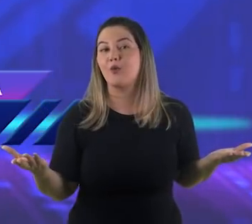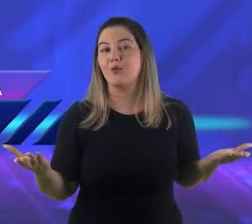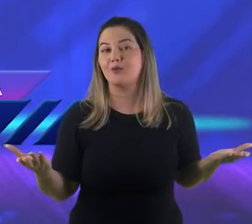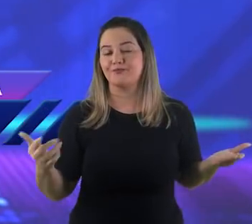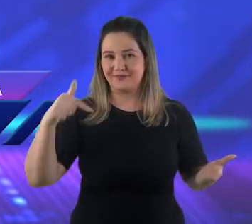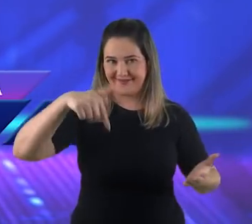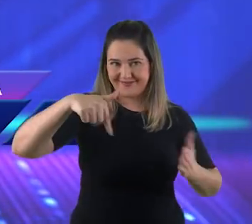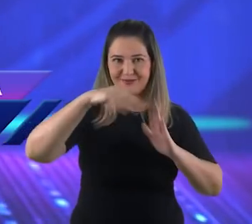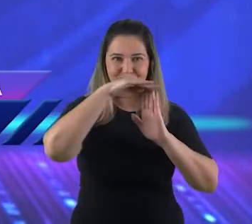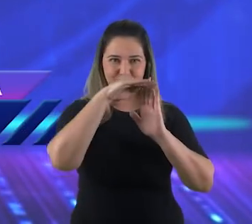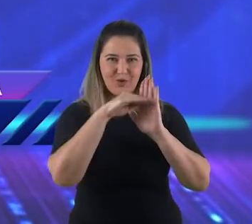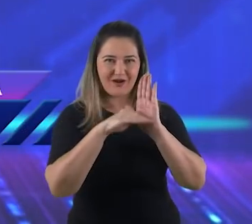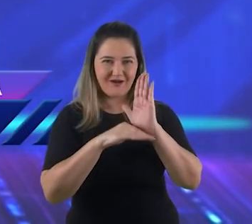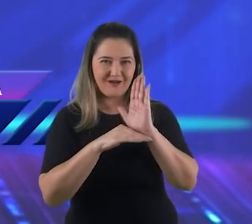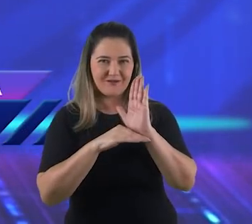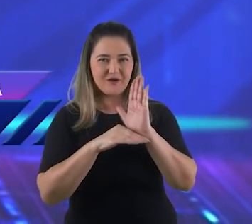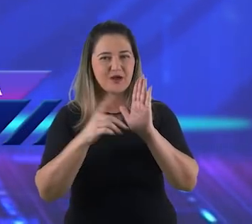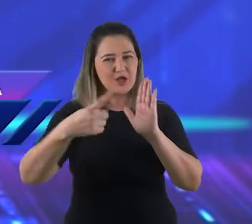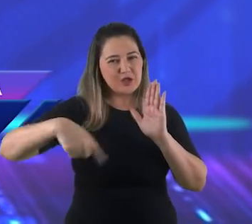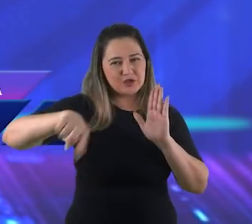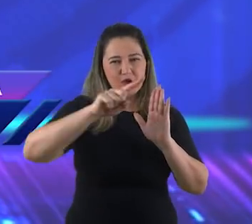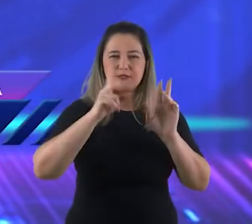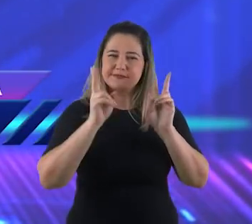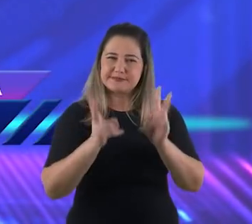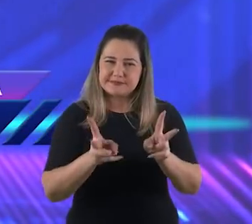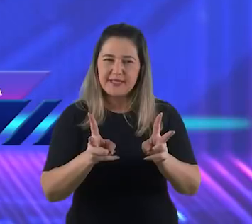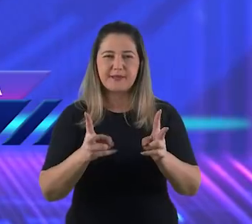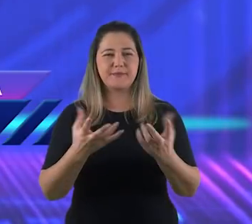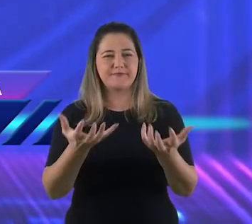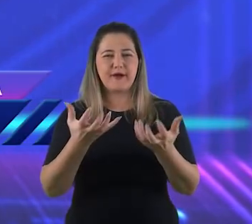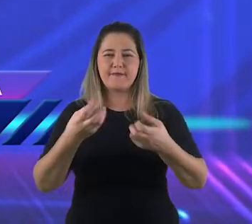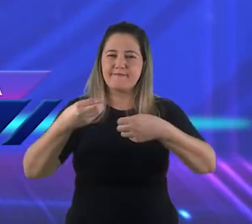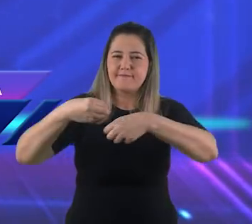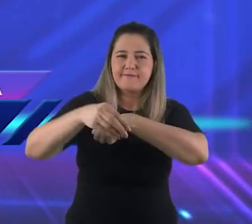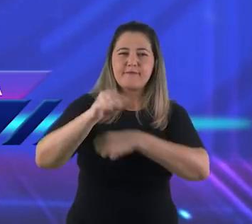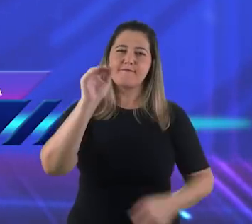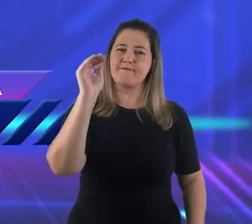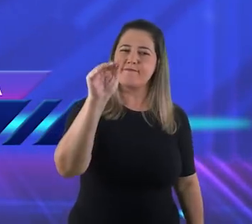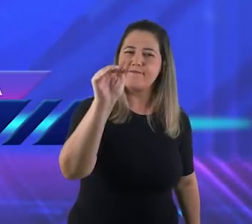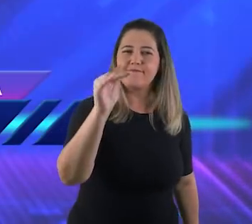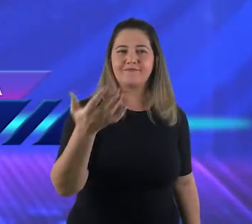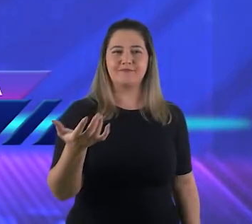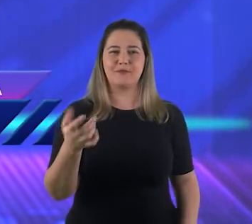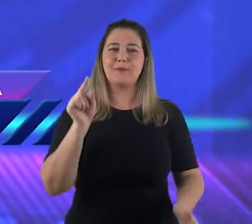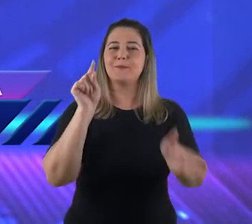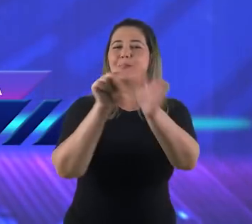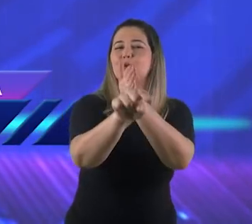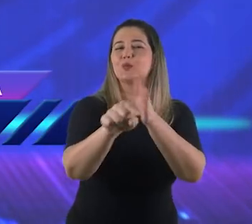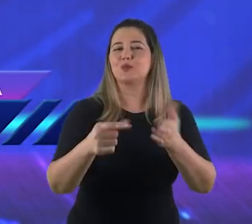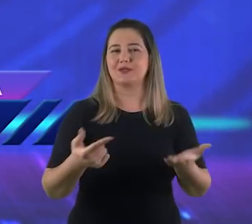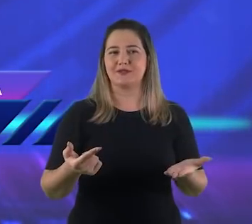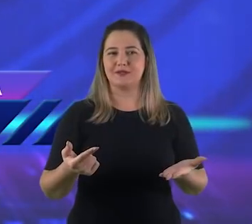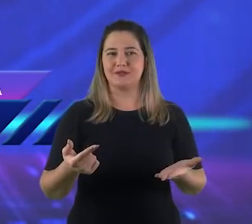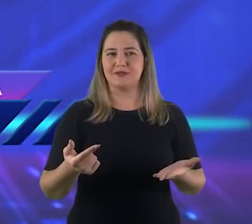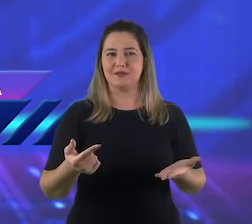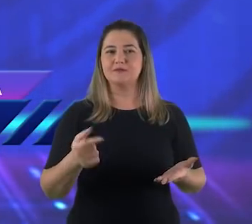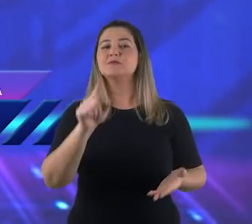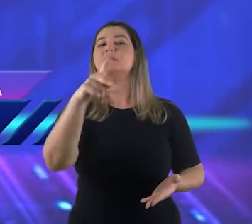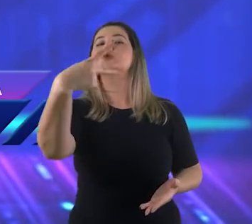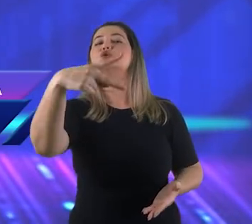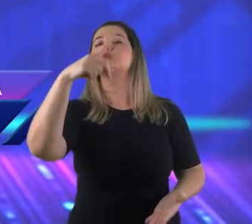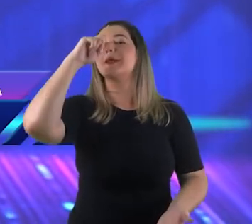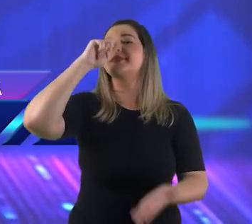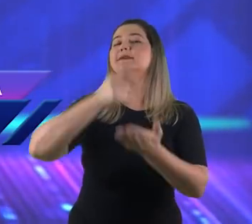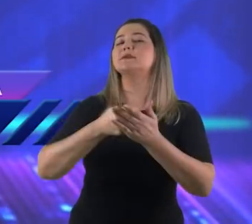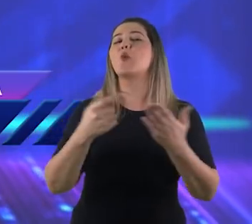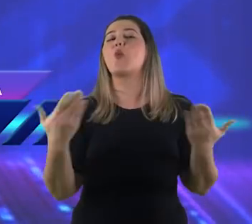Aqui no Arena do Futuro, você vai ver que várias vezes eu vou olhar para você e vou perguntar o que é que você